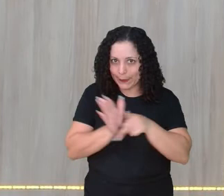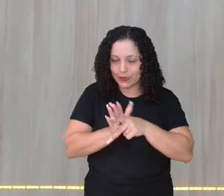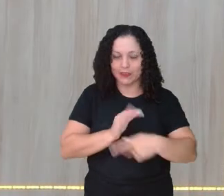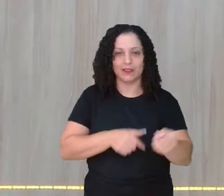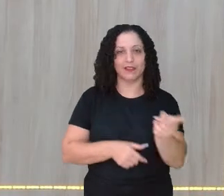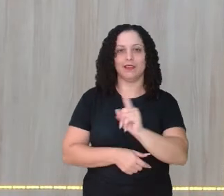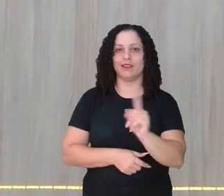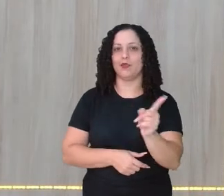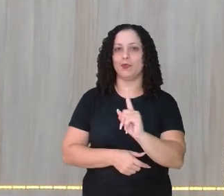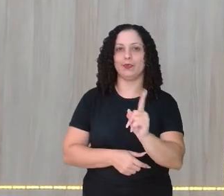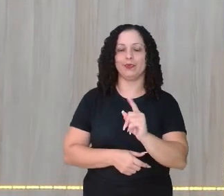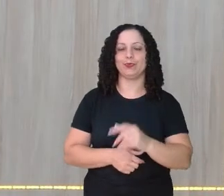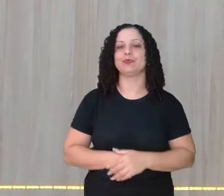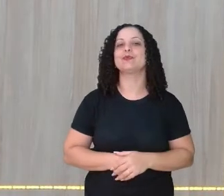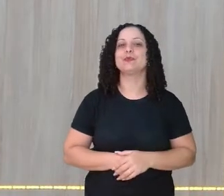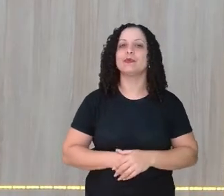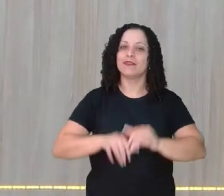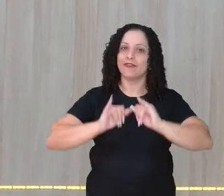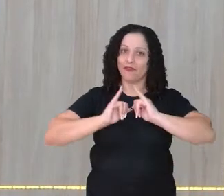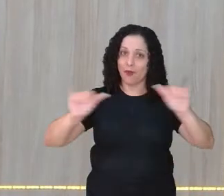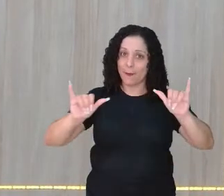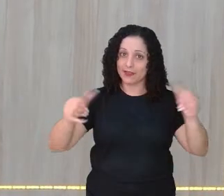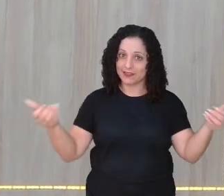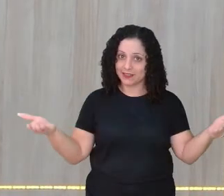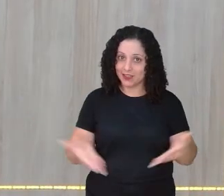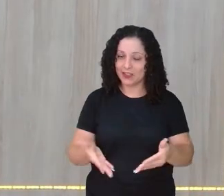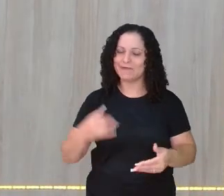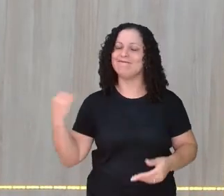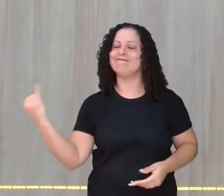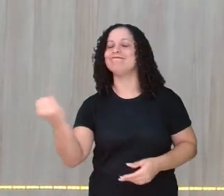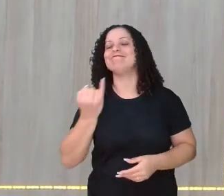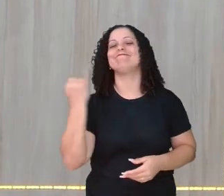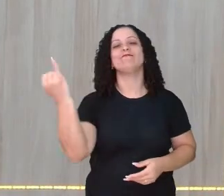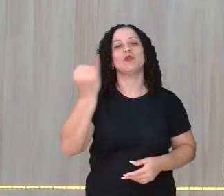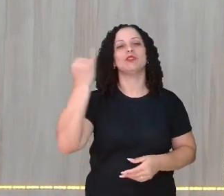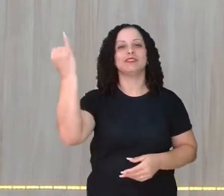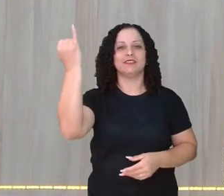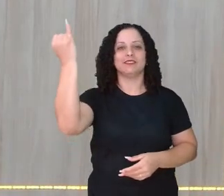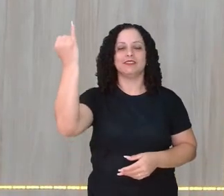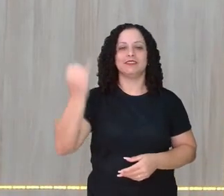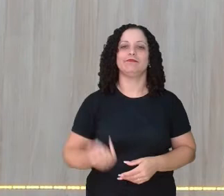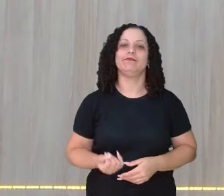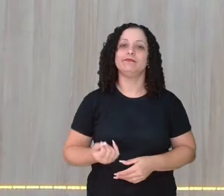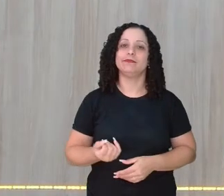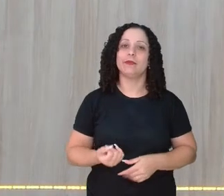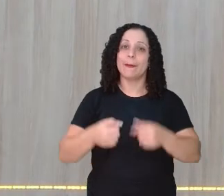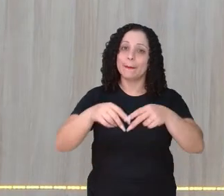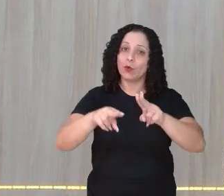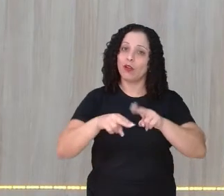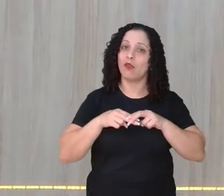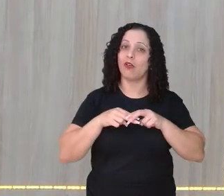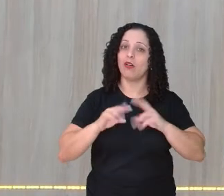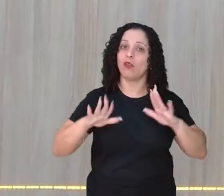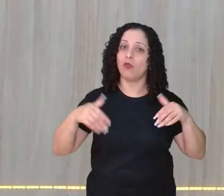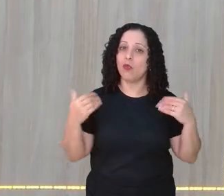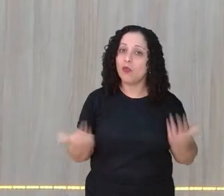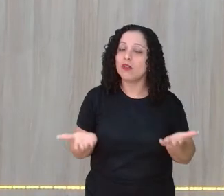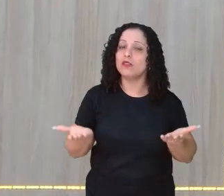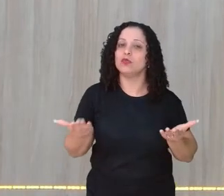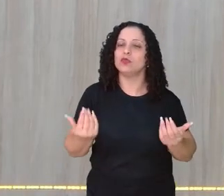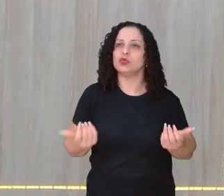atenção. Essa informação que a gente está te dando é importantíssima. Por quê? Porque quando a gente vai